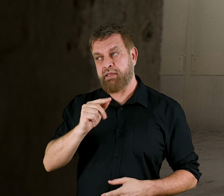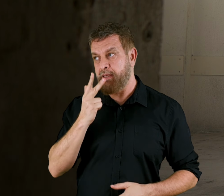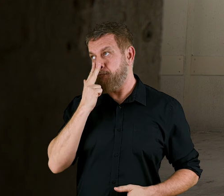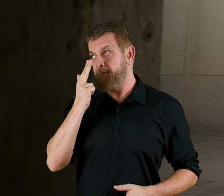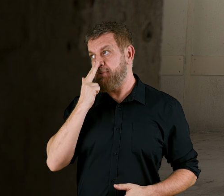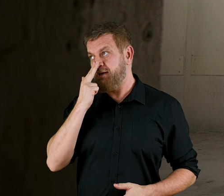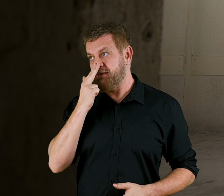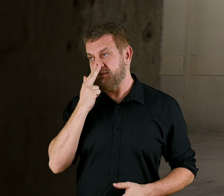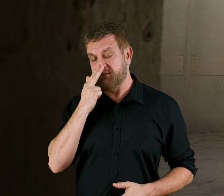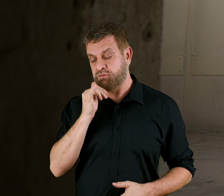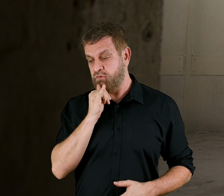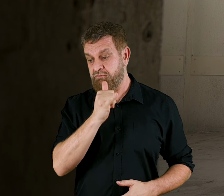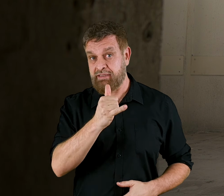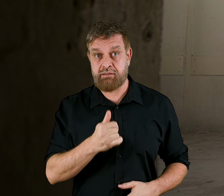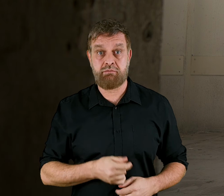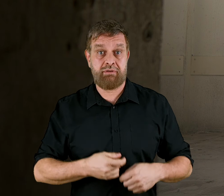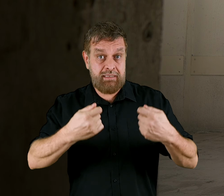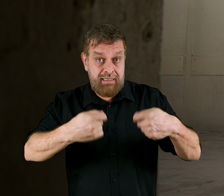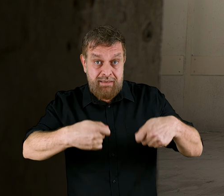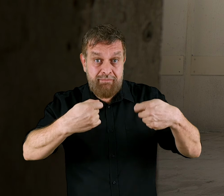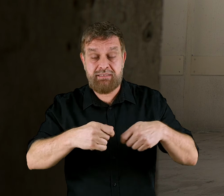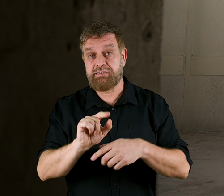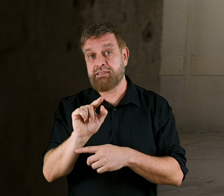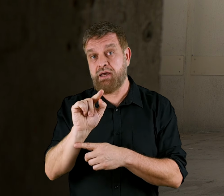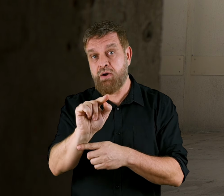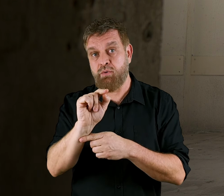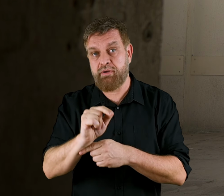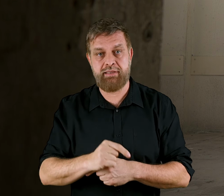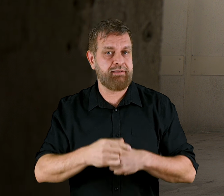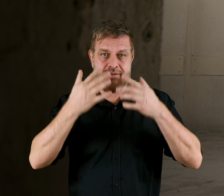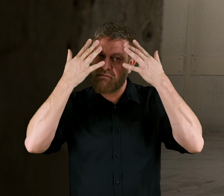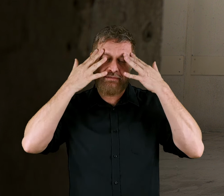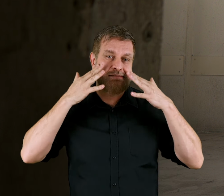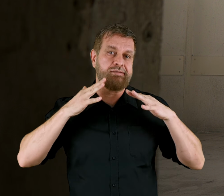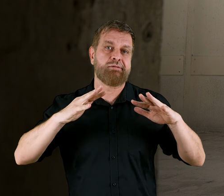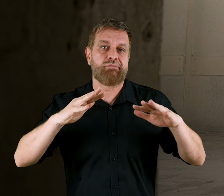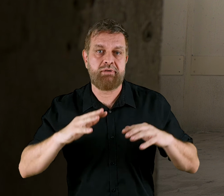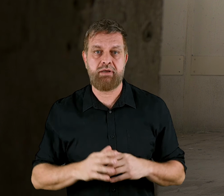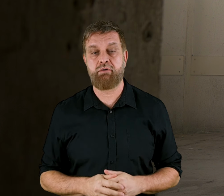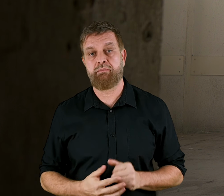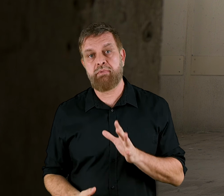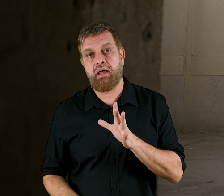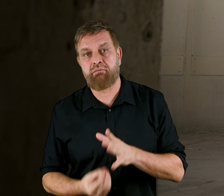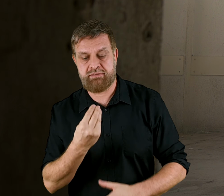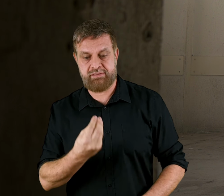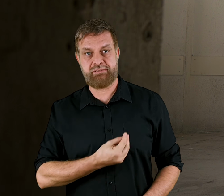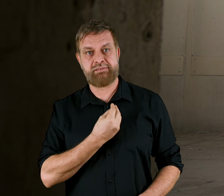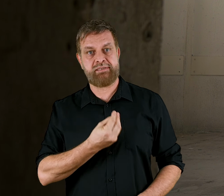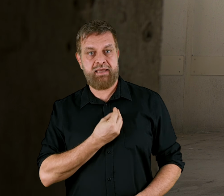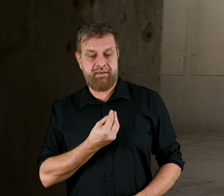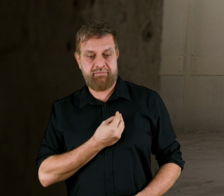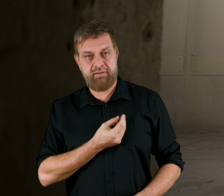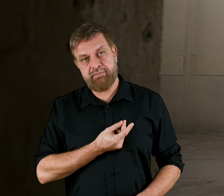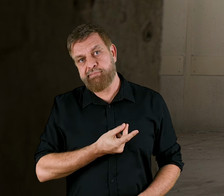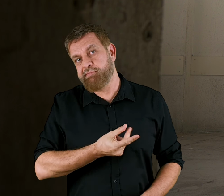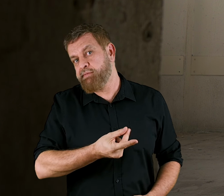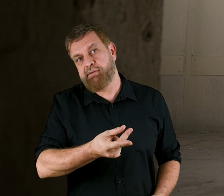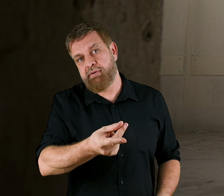que necessariamente você precisa artificializar para poder gerar a sobrevivência da espécie, etc.